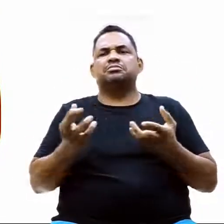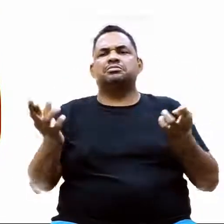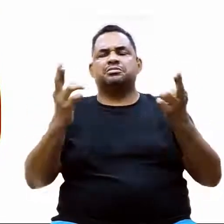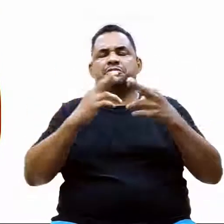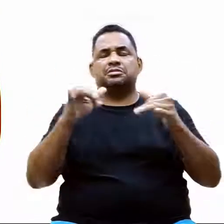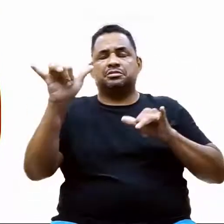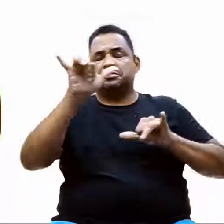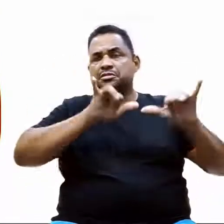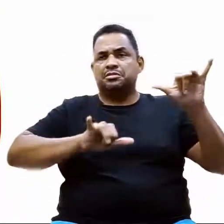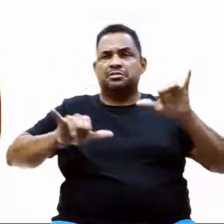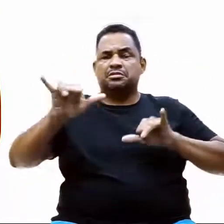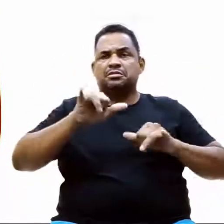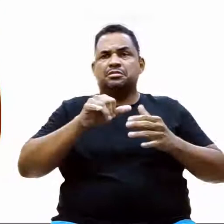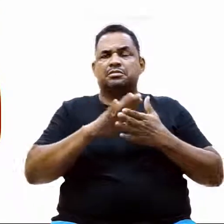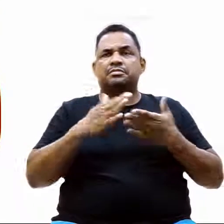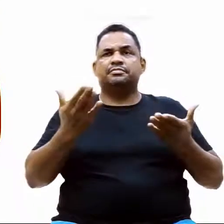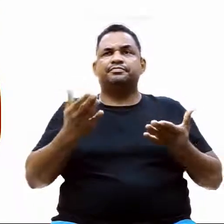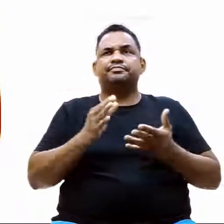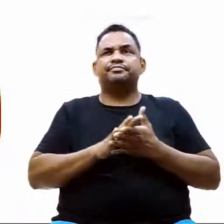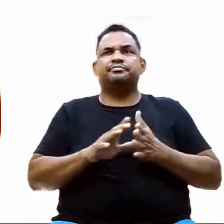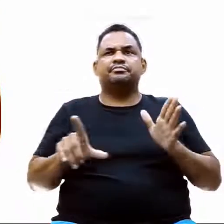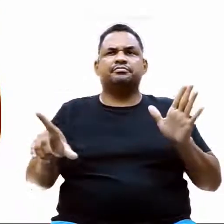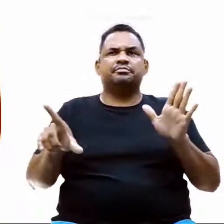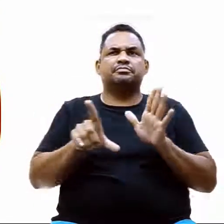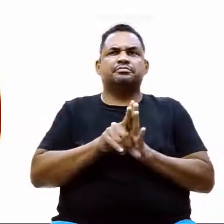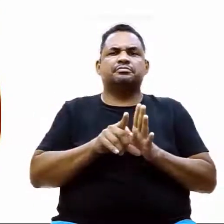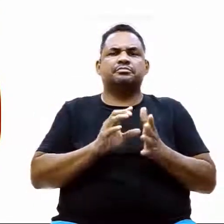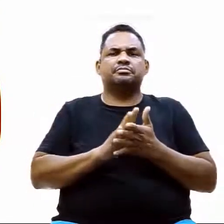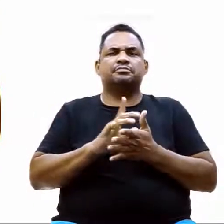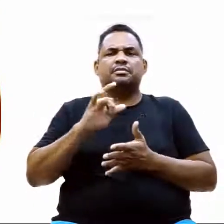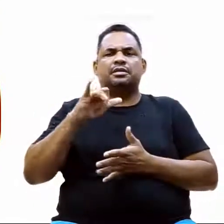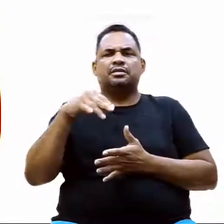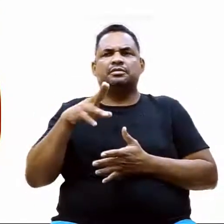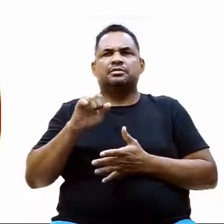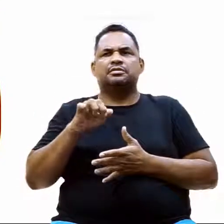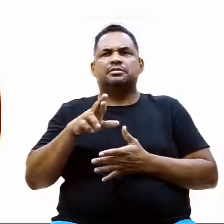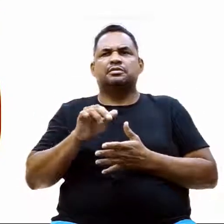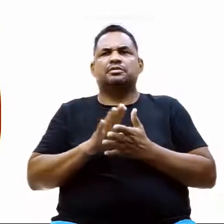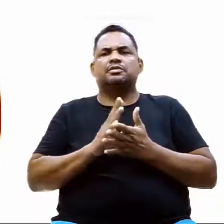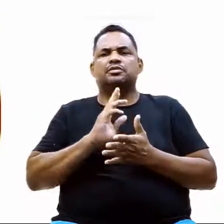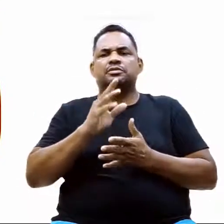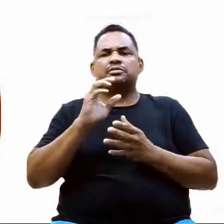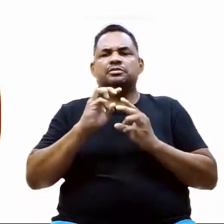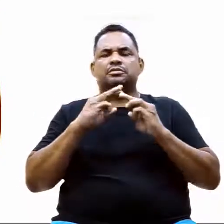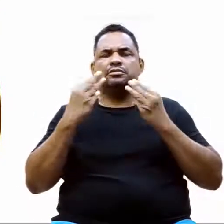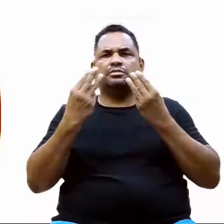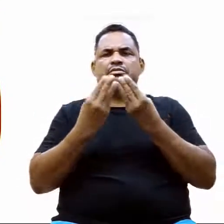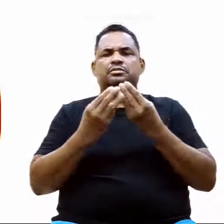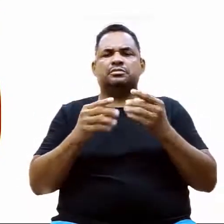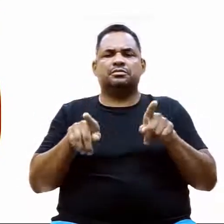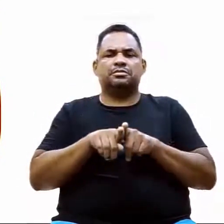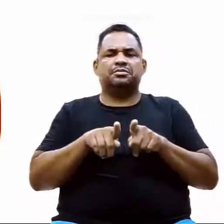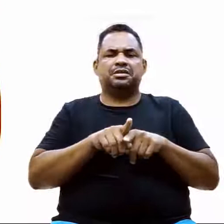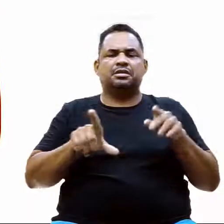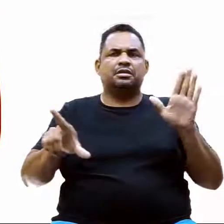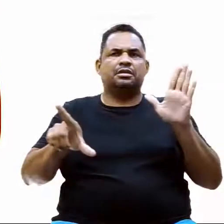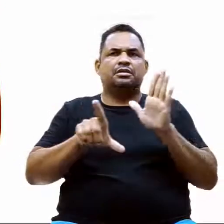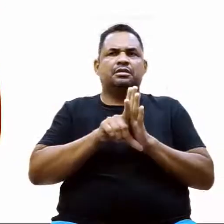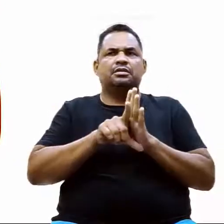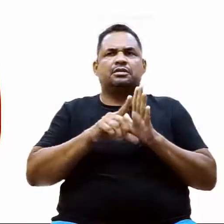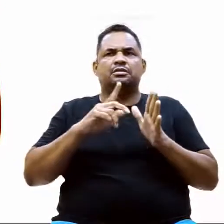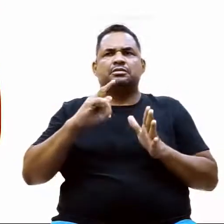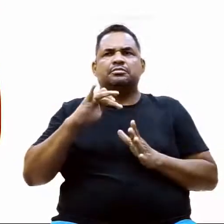químicas, onde a lei de Lavoisier da conservação da massa e a lei de Proust das proporções